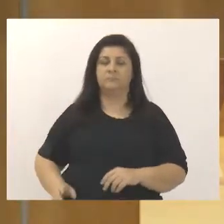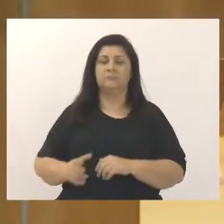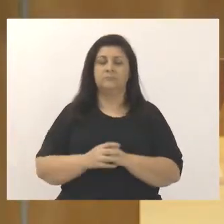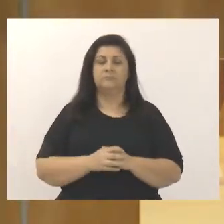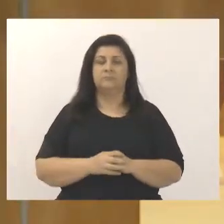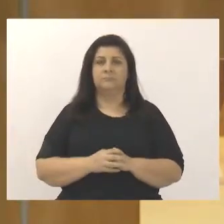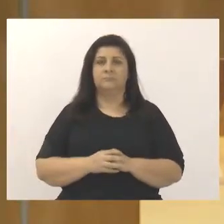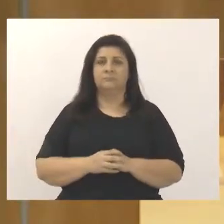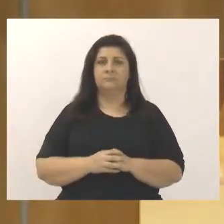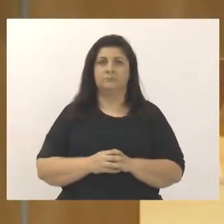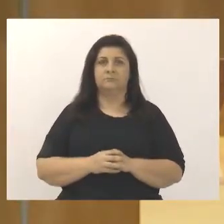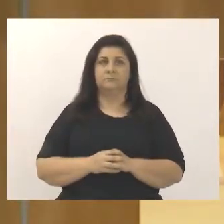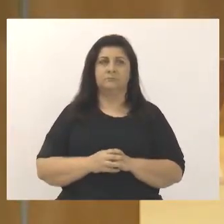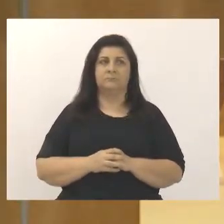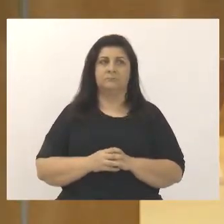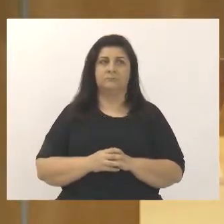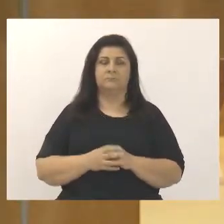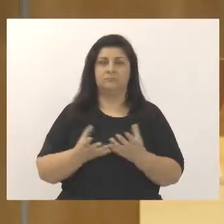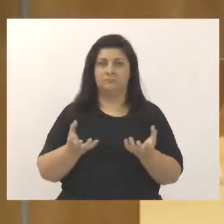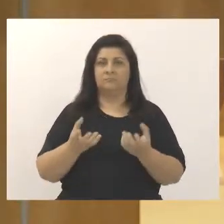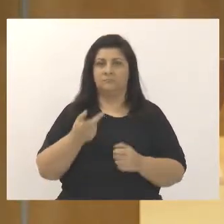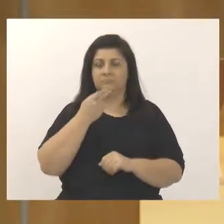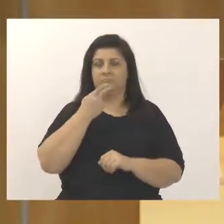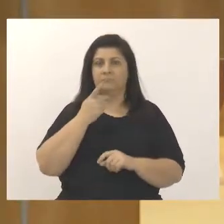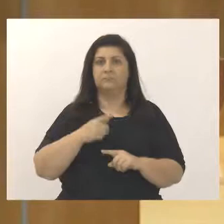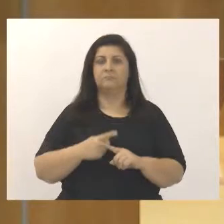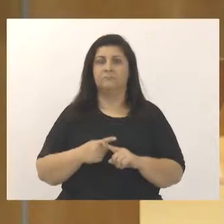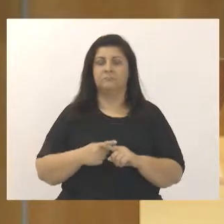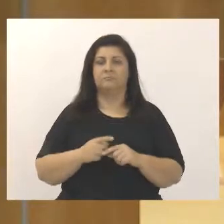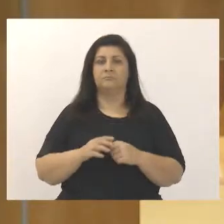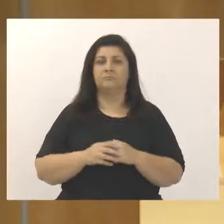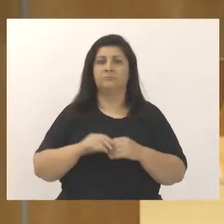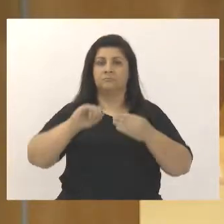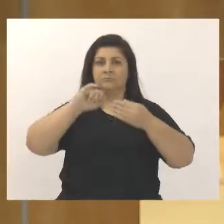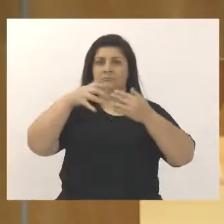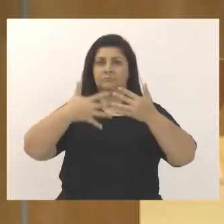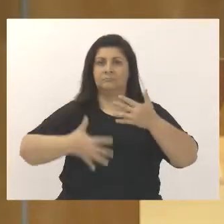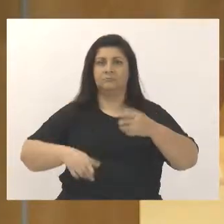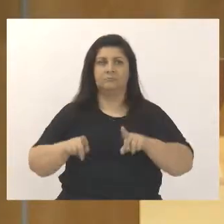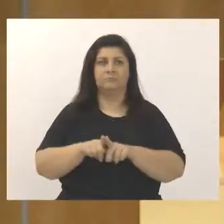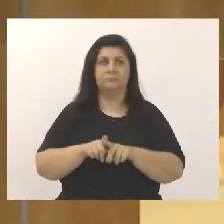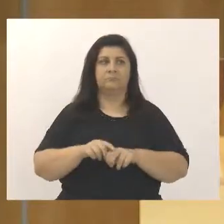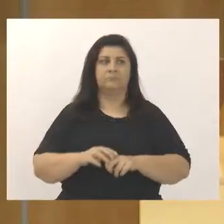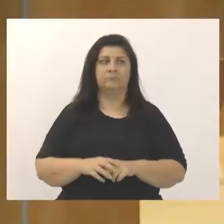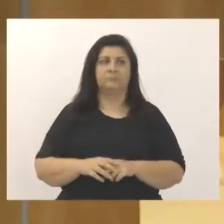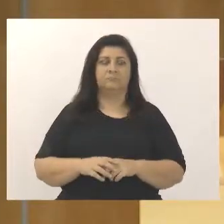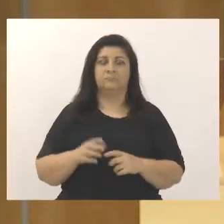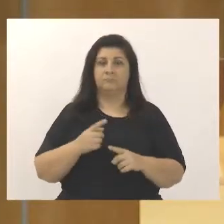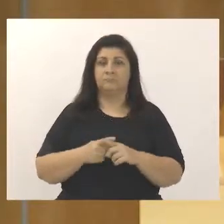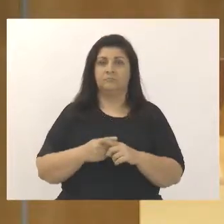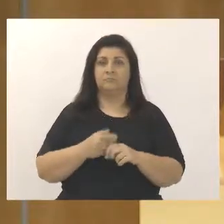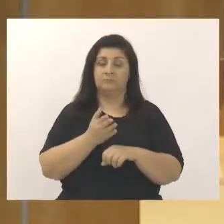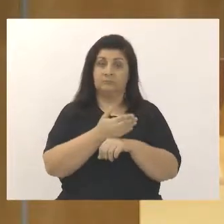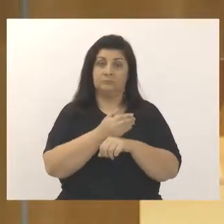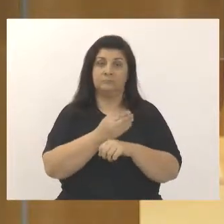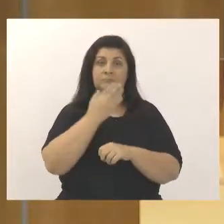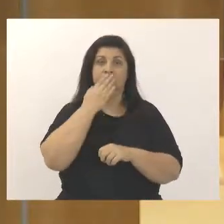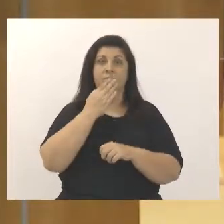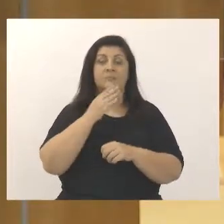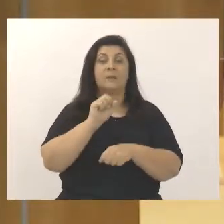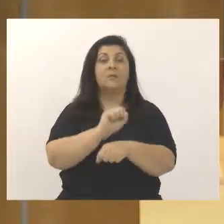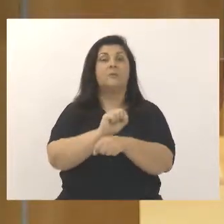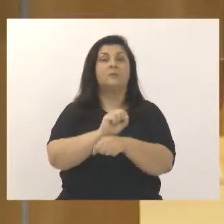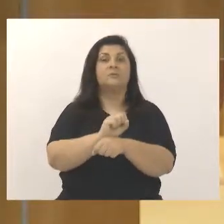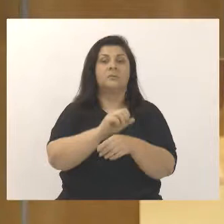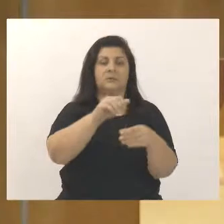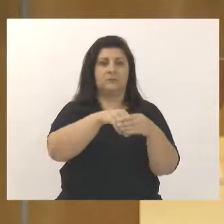usar a palavra, porque também me justificar com as doulas, que eu pedi o adiamento desse projeto,